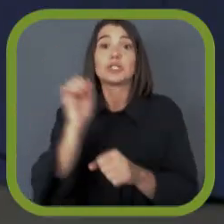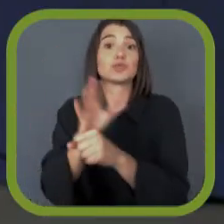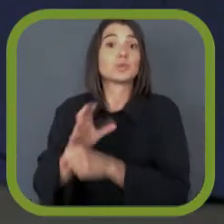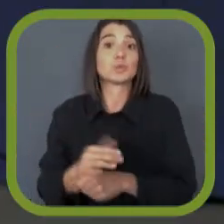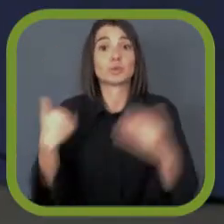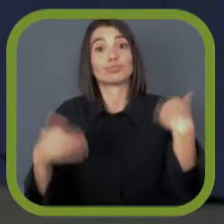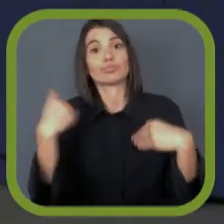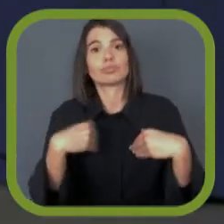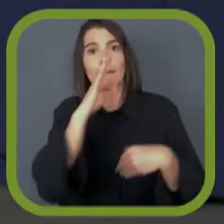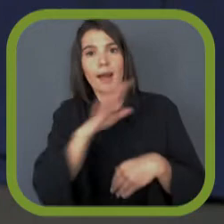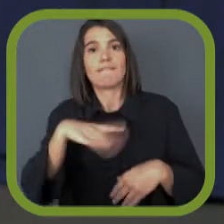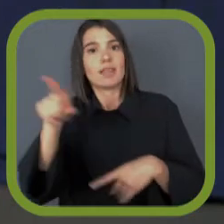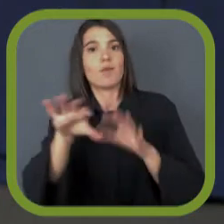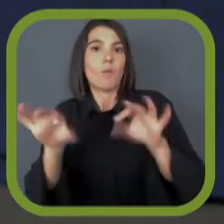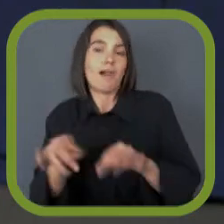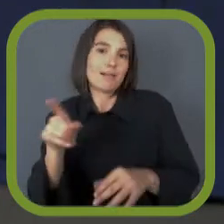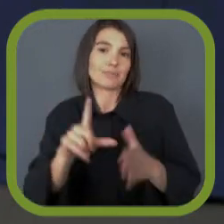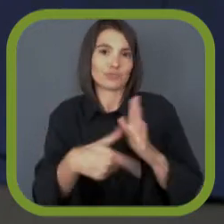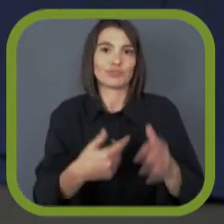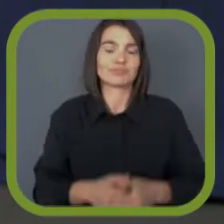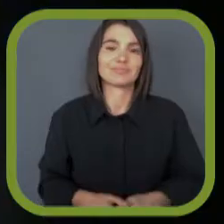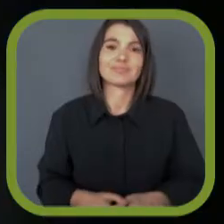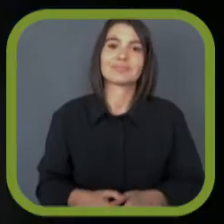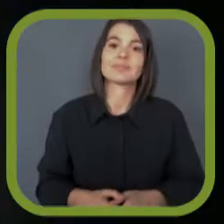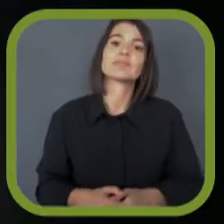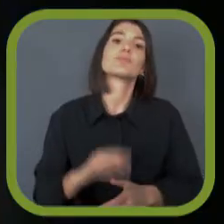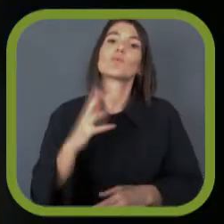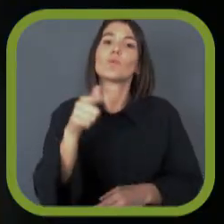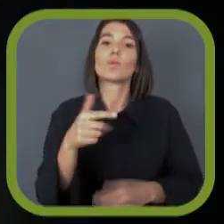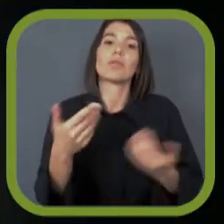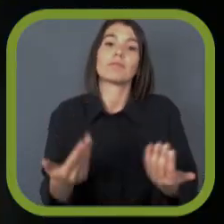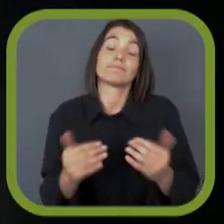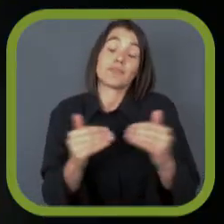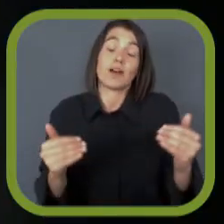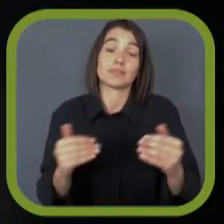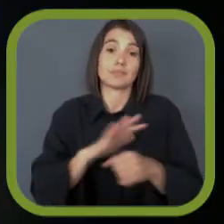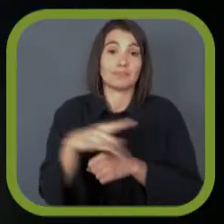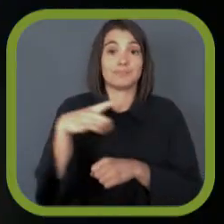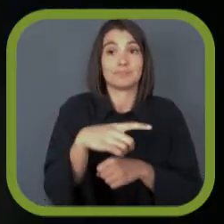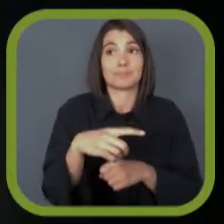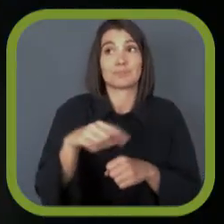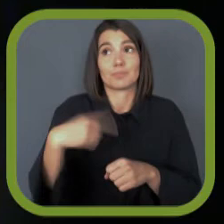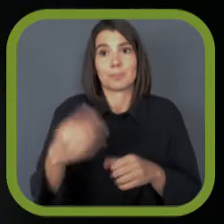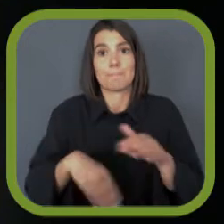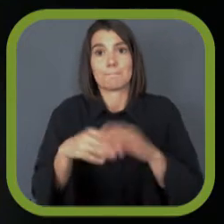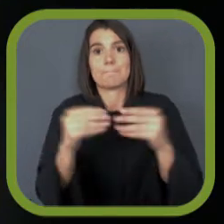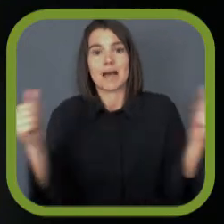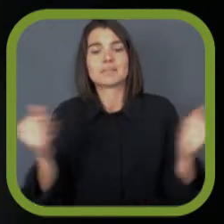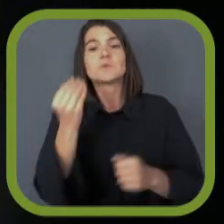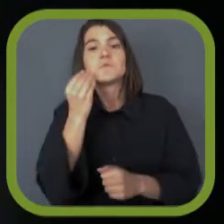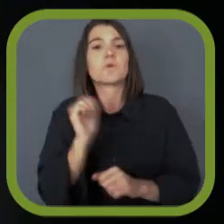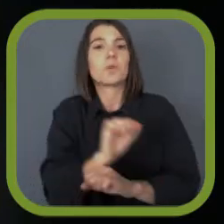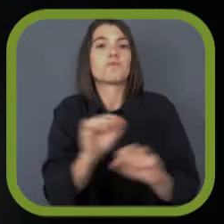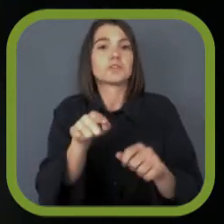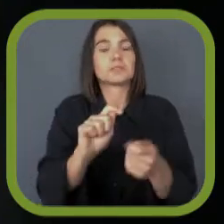países para implementar alguns dos projetos. Quando passarmos esta fase do Covid, como é que a